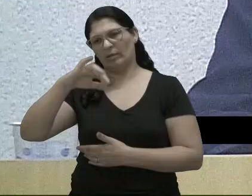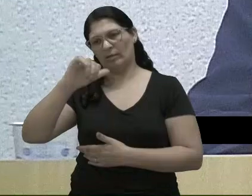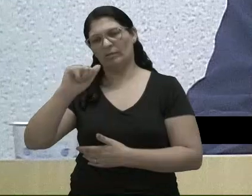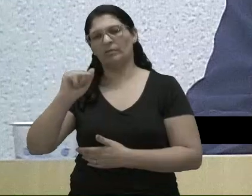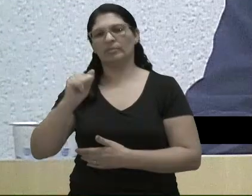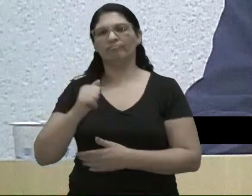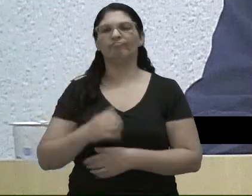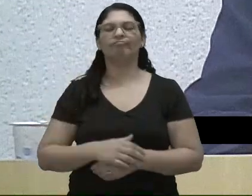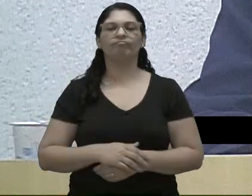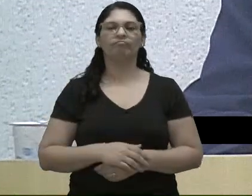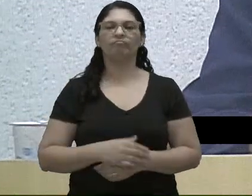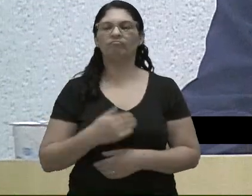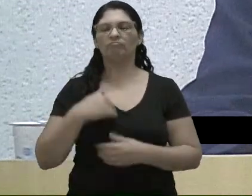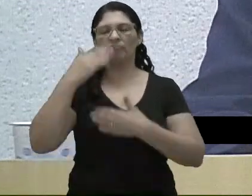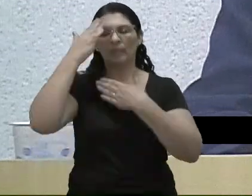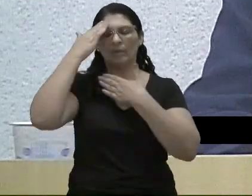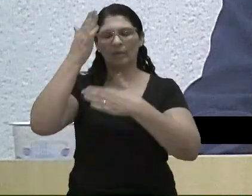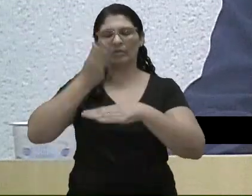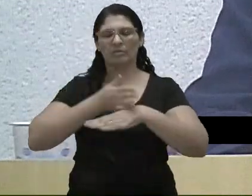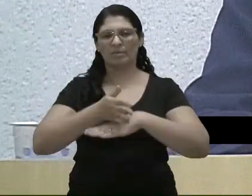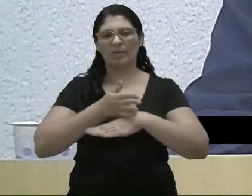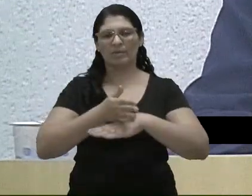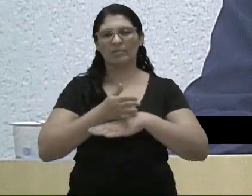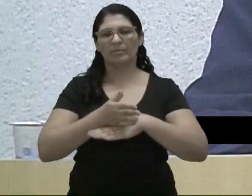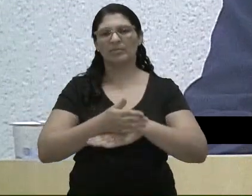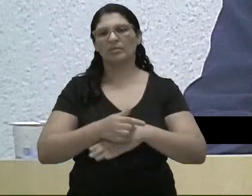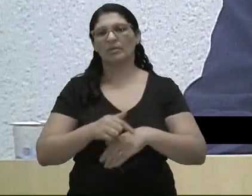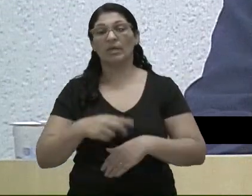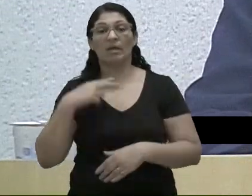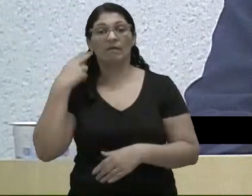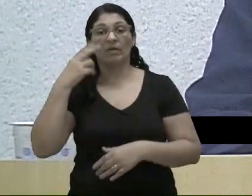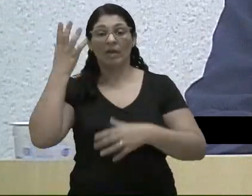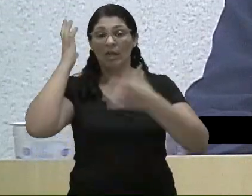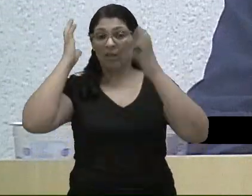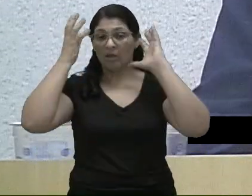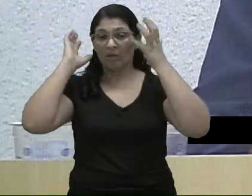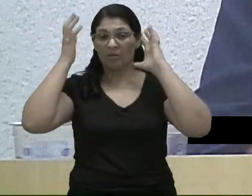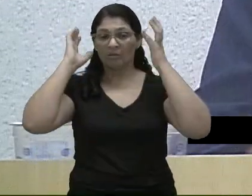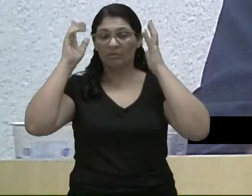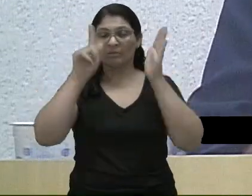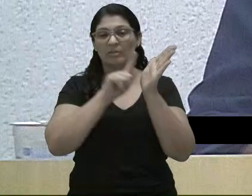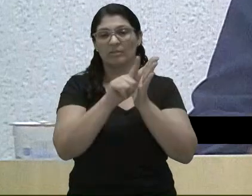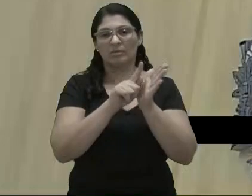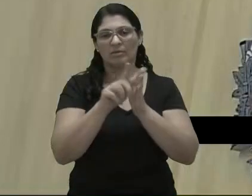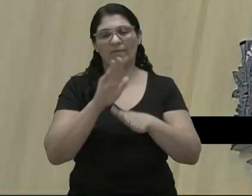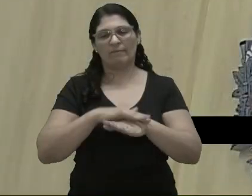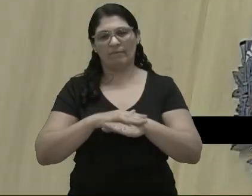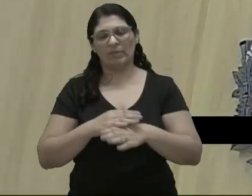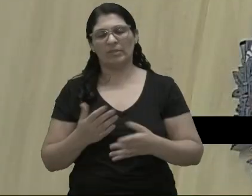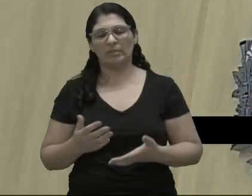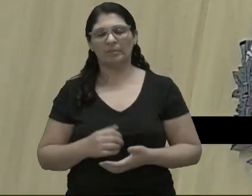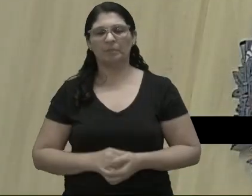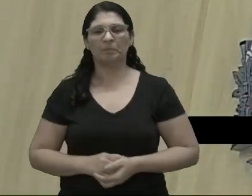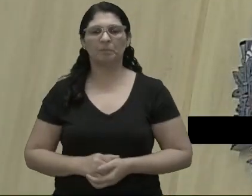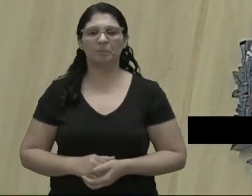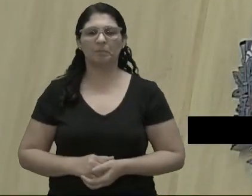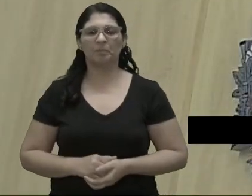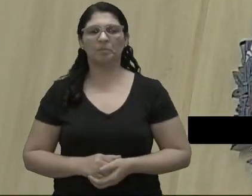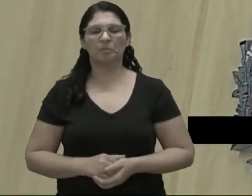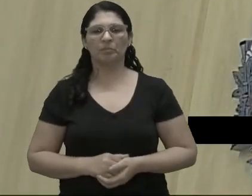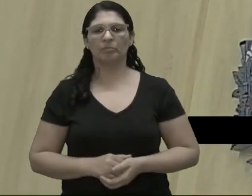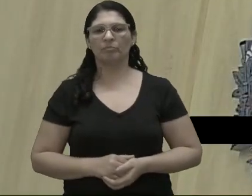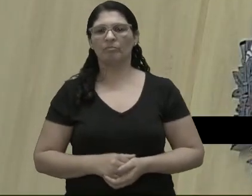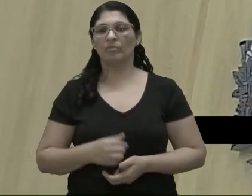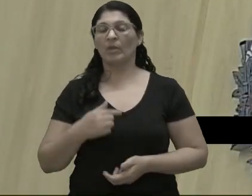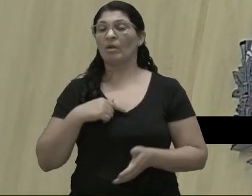Da minha parte, eu agradeço a sua participação, porém, a vereadora Vivi da Rádio tem um questionamento para fazer. Tânia, eu vou